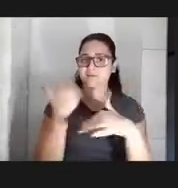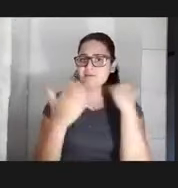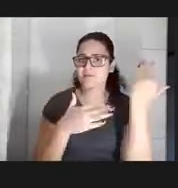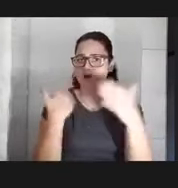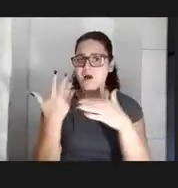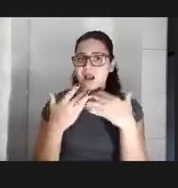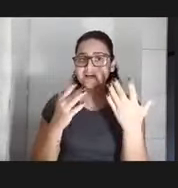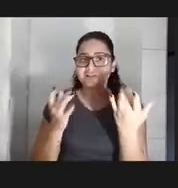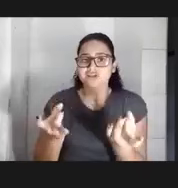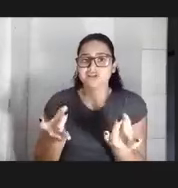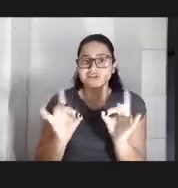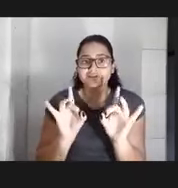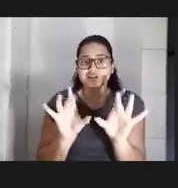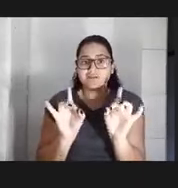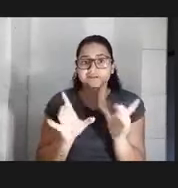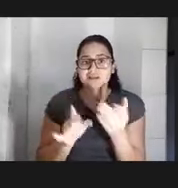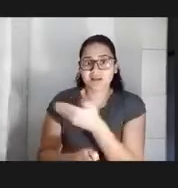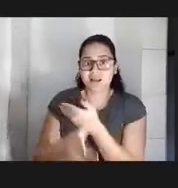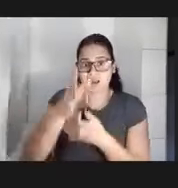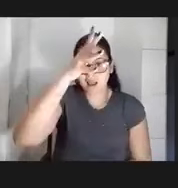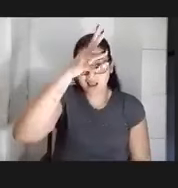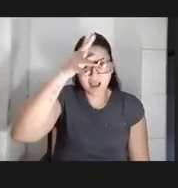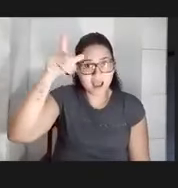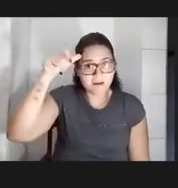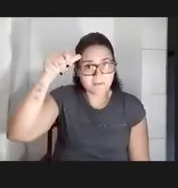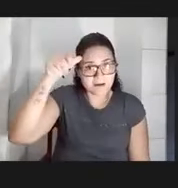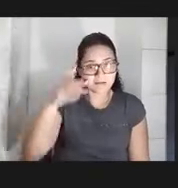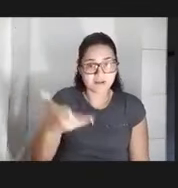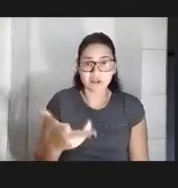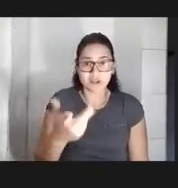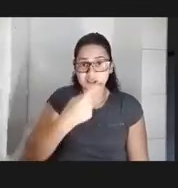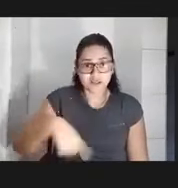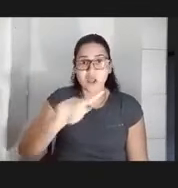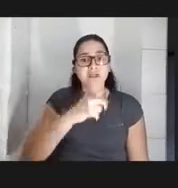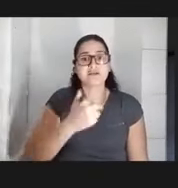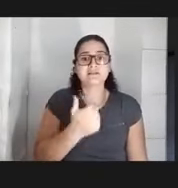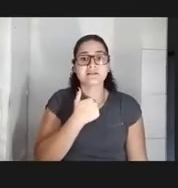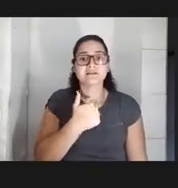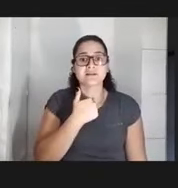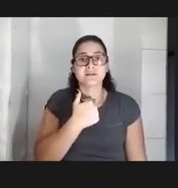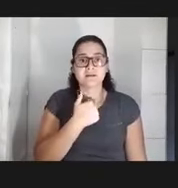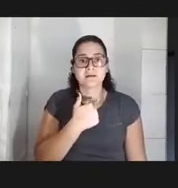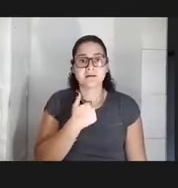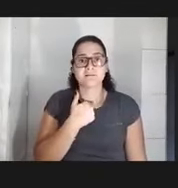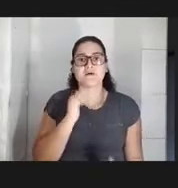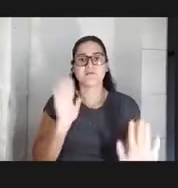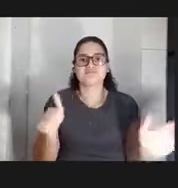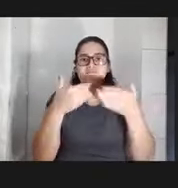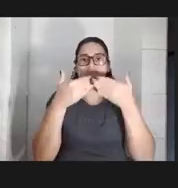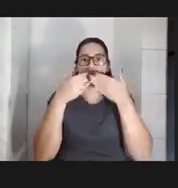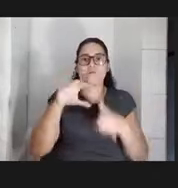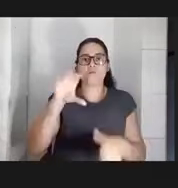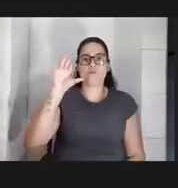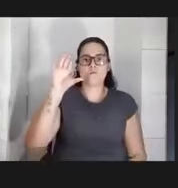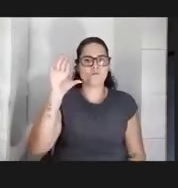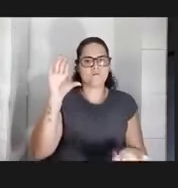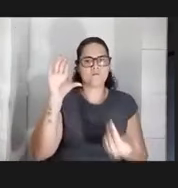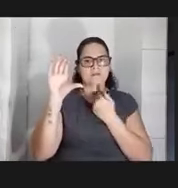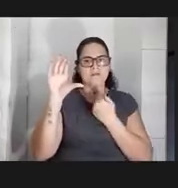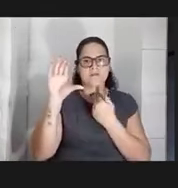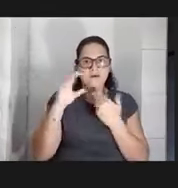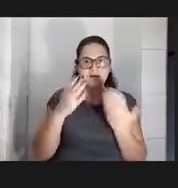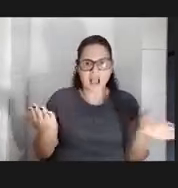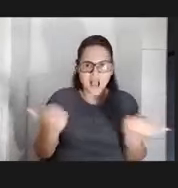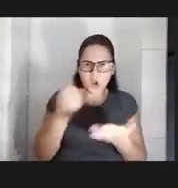na Amazônia. E a gente não pode, de maneira nenhuma, ficar calado diante disso. Então, agora é hora de